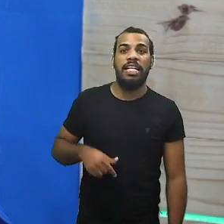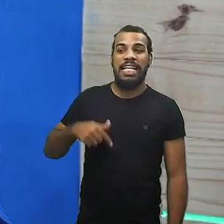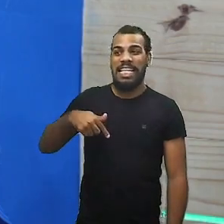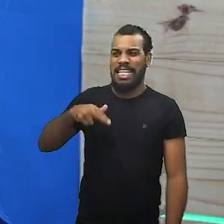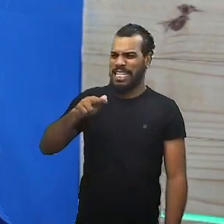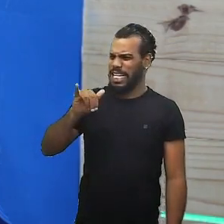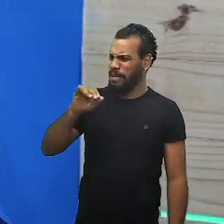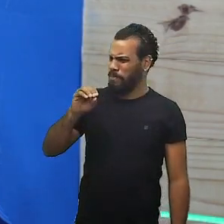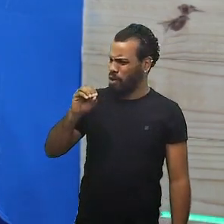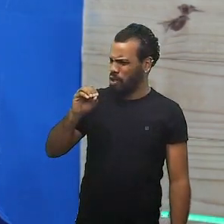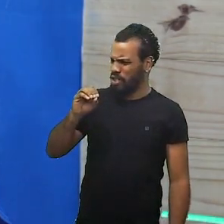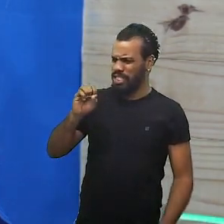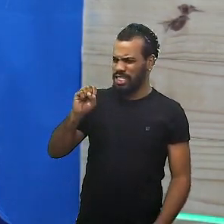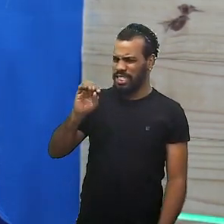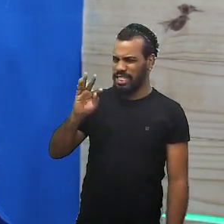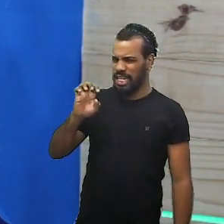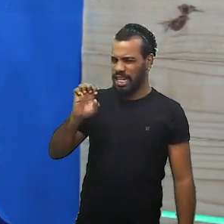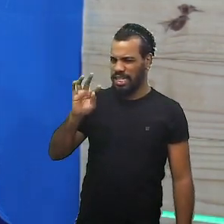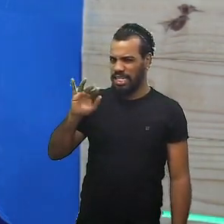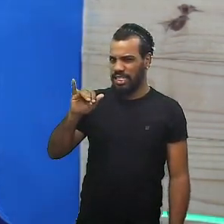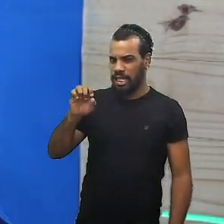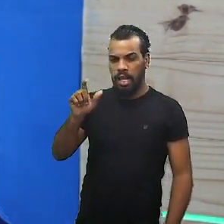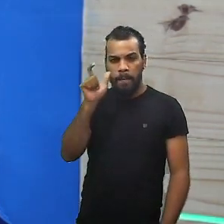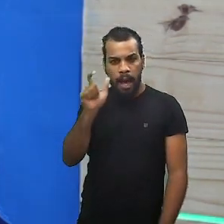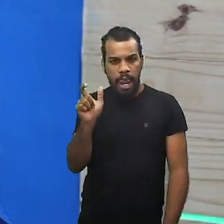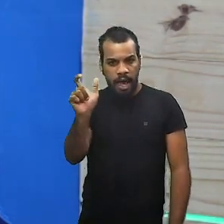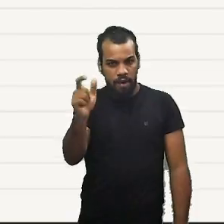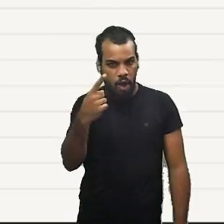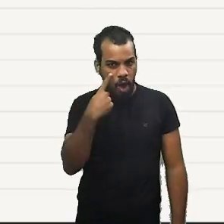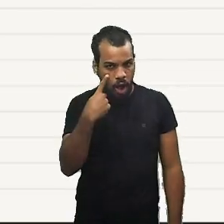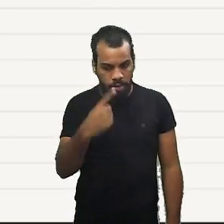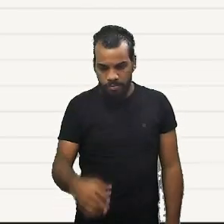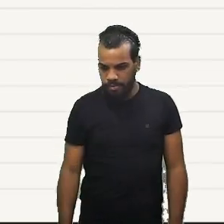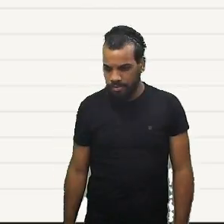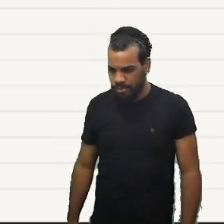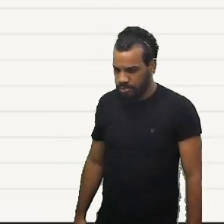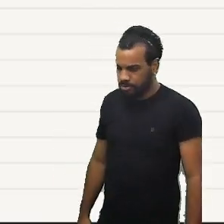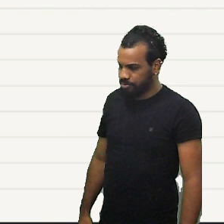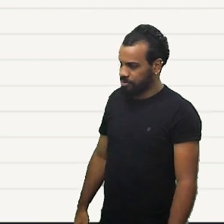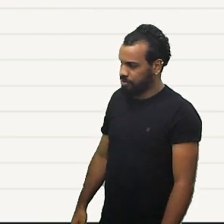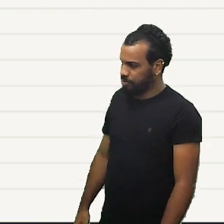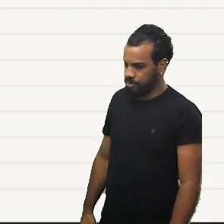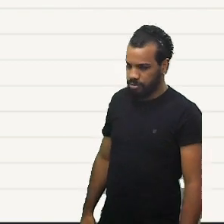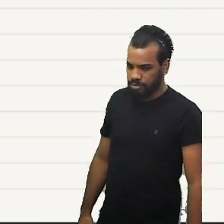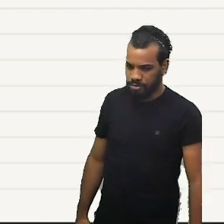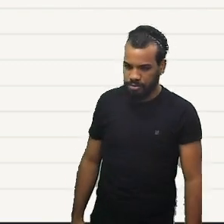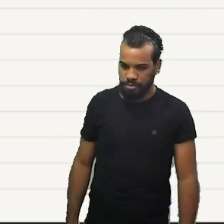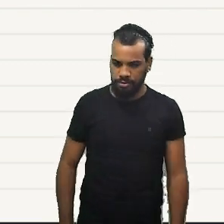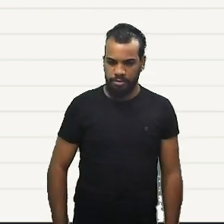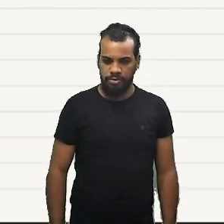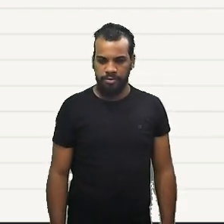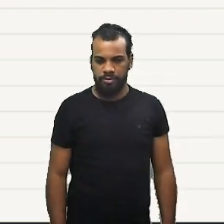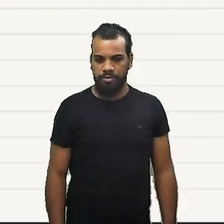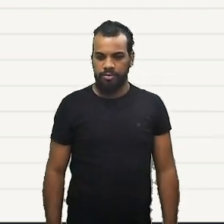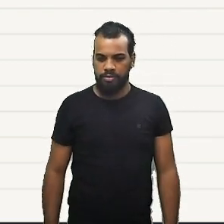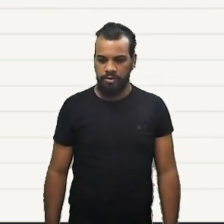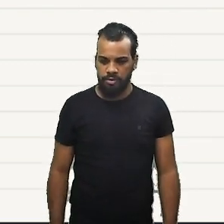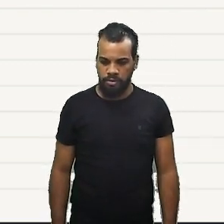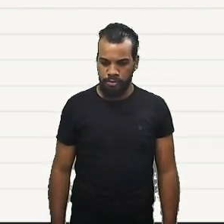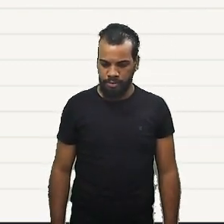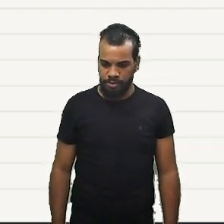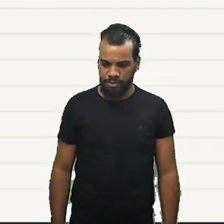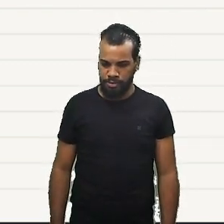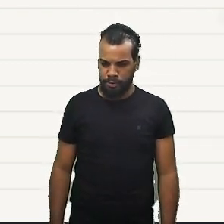quimiosintetizantes. Quando eu digo que eles são quimiosintetizantes, qual é o detalhe? Bota aí, Betão. Nesse prefixo químio, vê, você vai